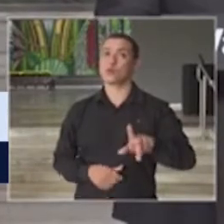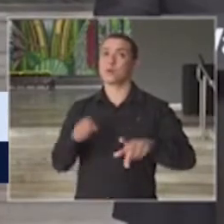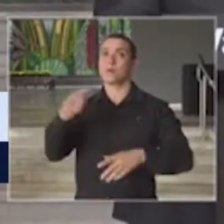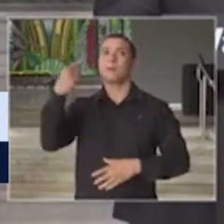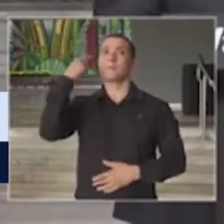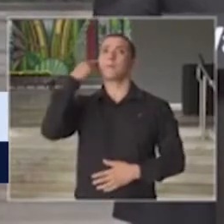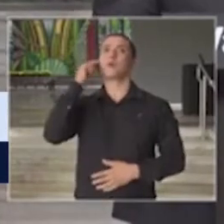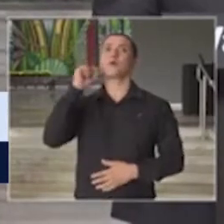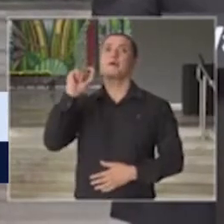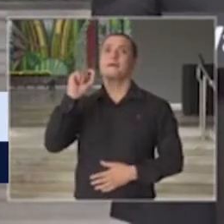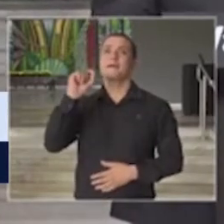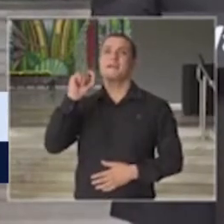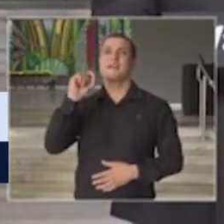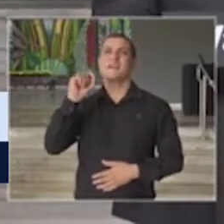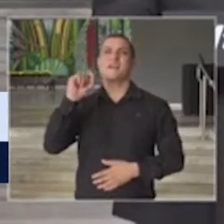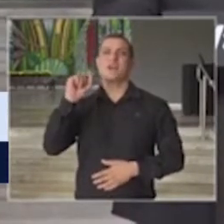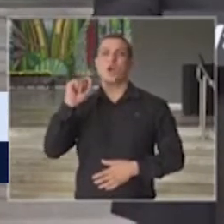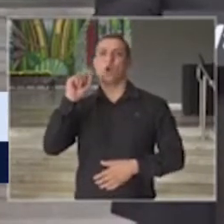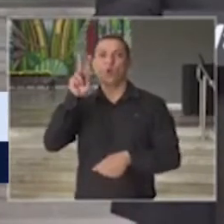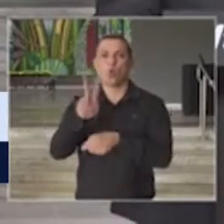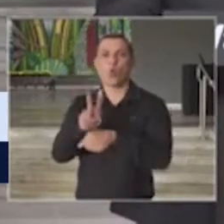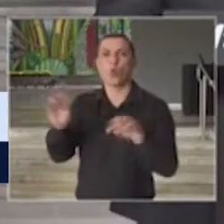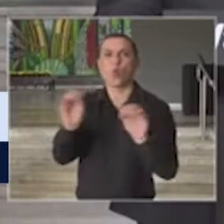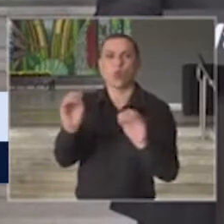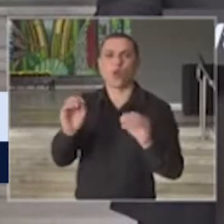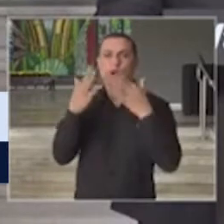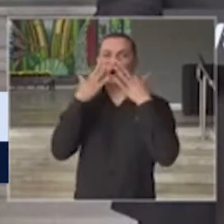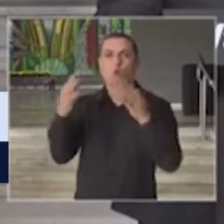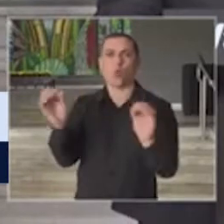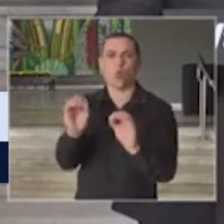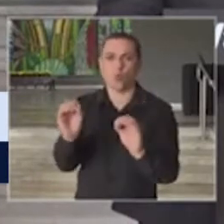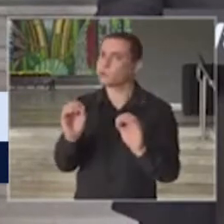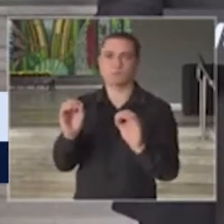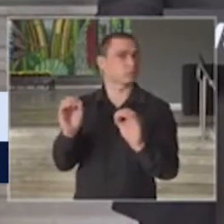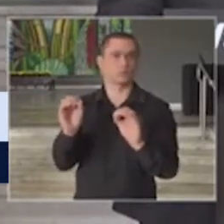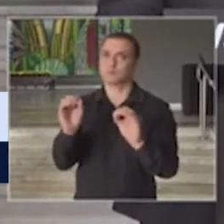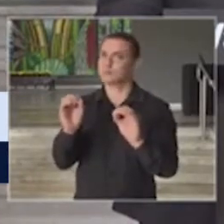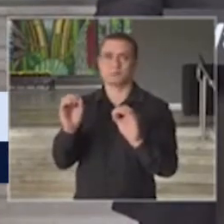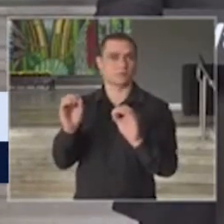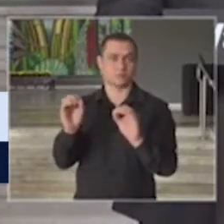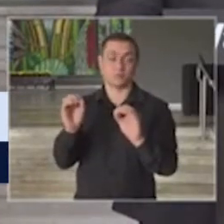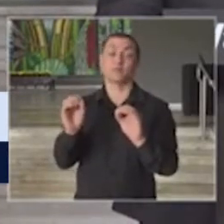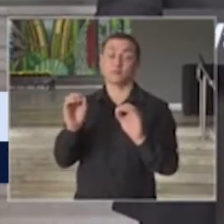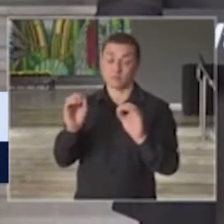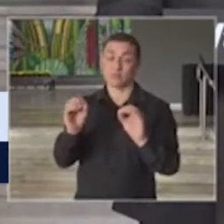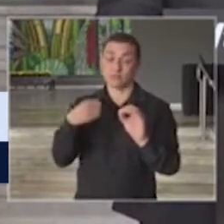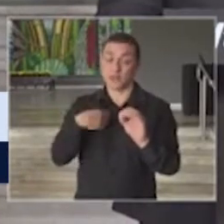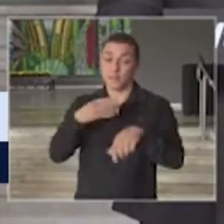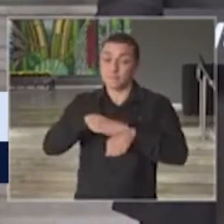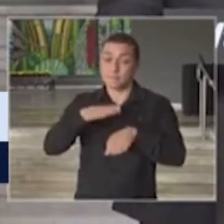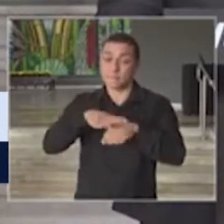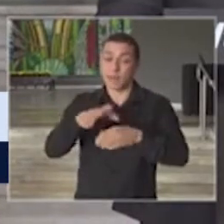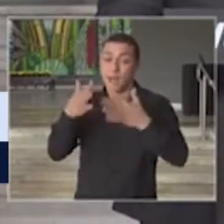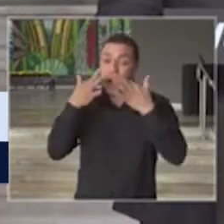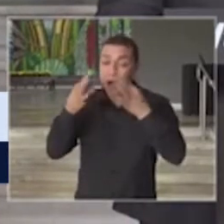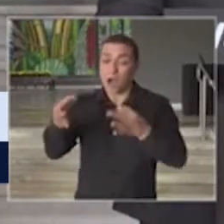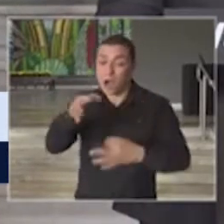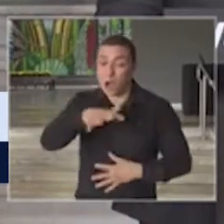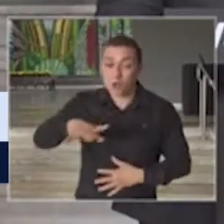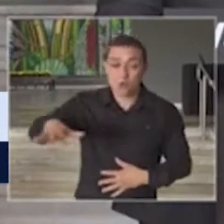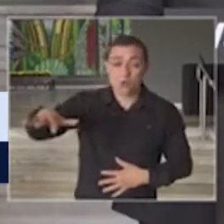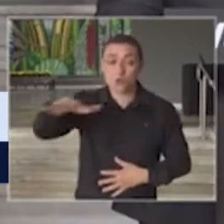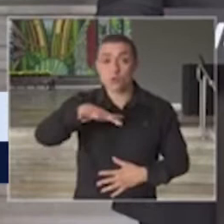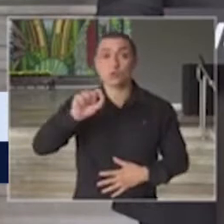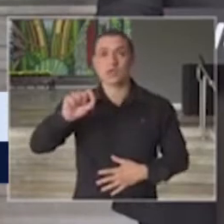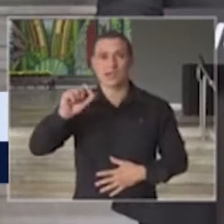compreender falta de cuidado, de atenção e de medidas de atenção para